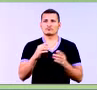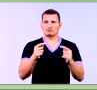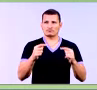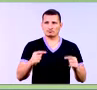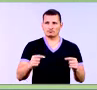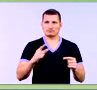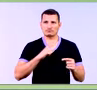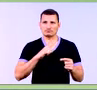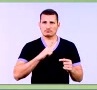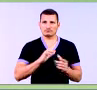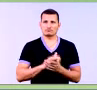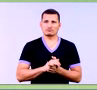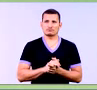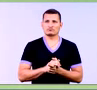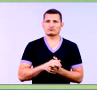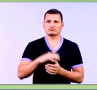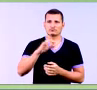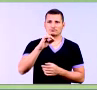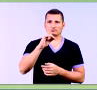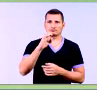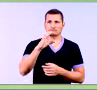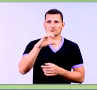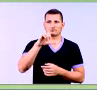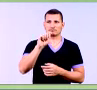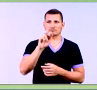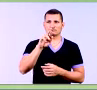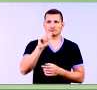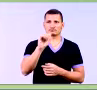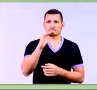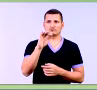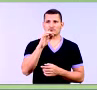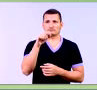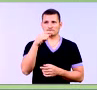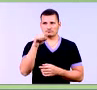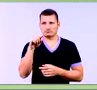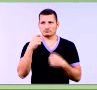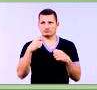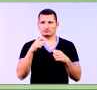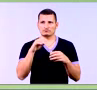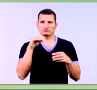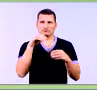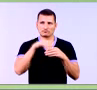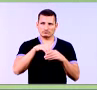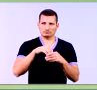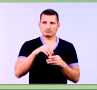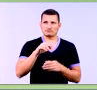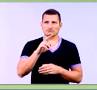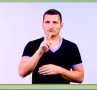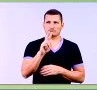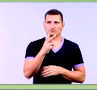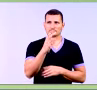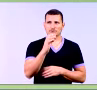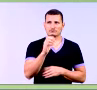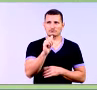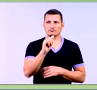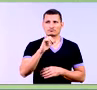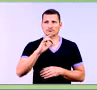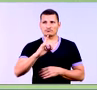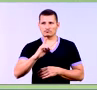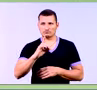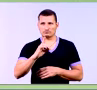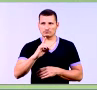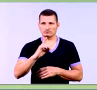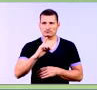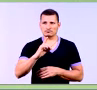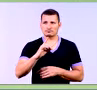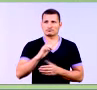observação. A declaração deve ser colocada dentro da tag head, dentro da tag